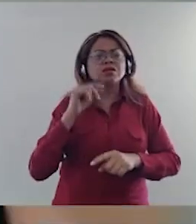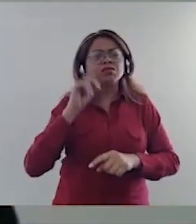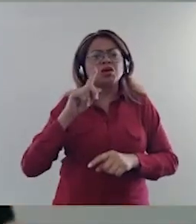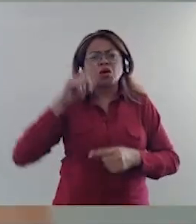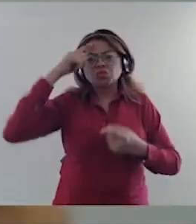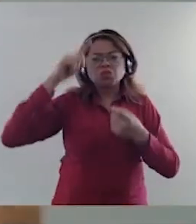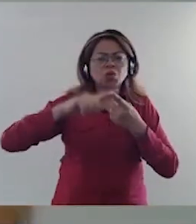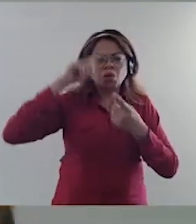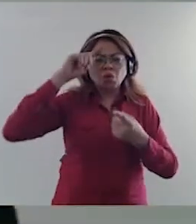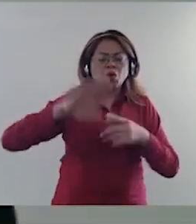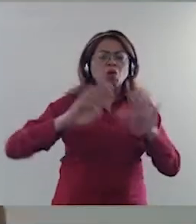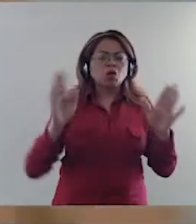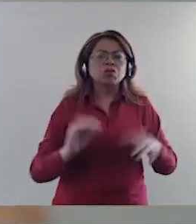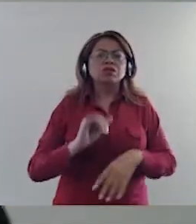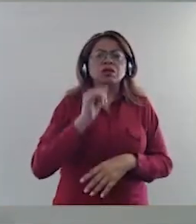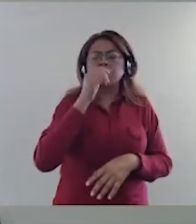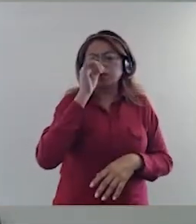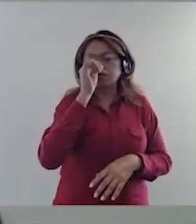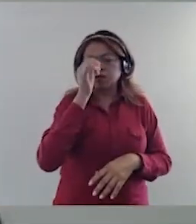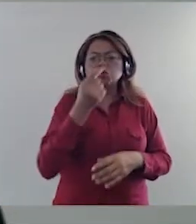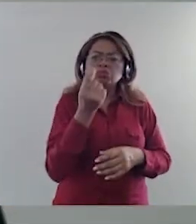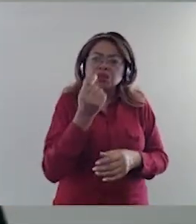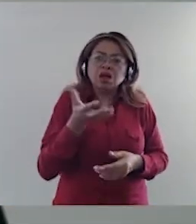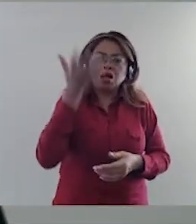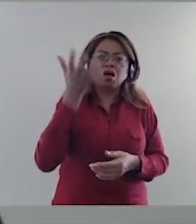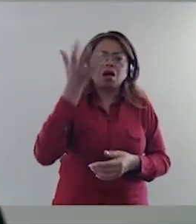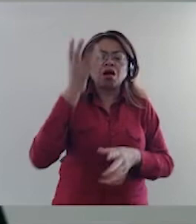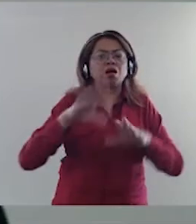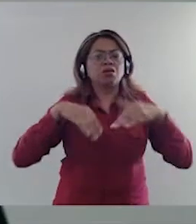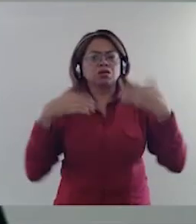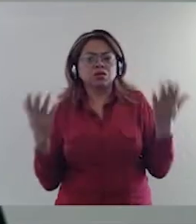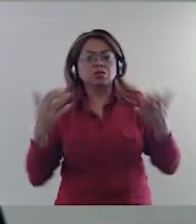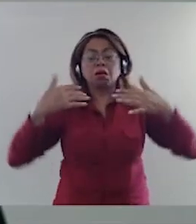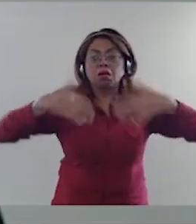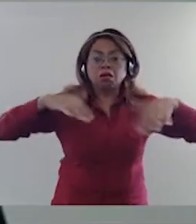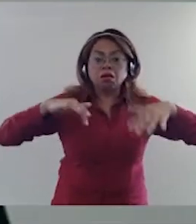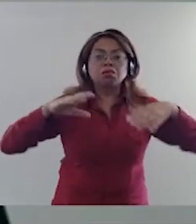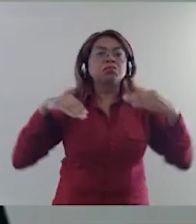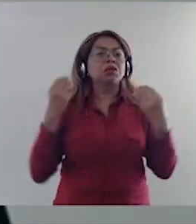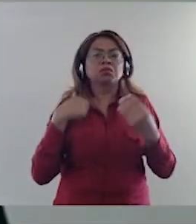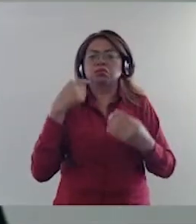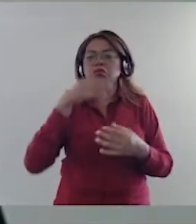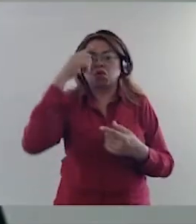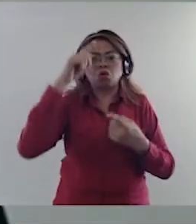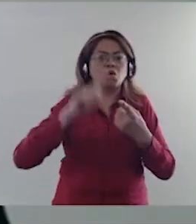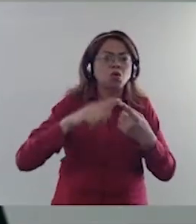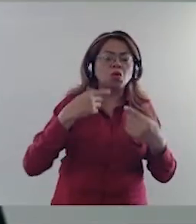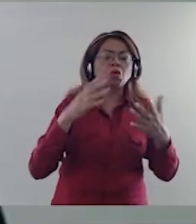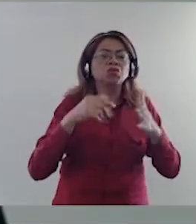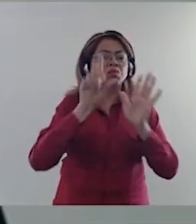como hipótese de não aplicação da onerosidade excessiva.